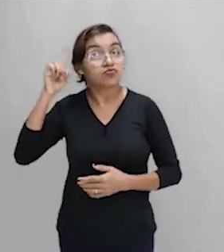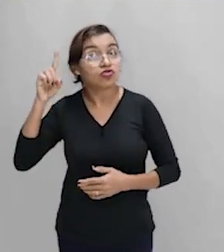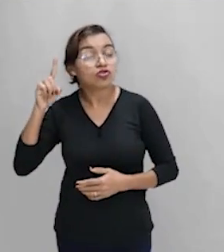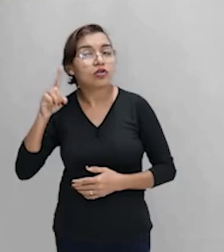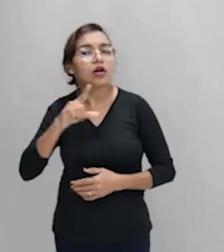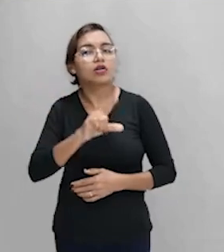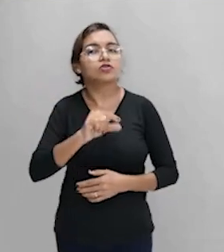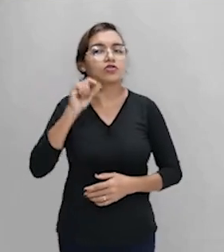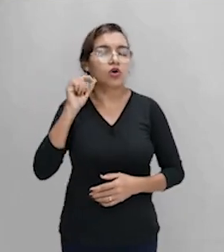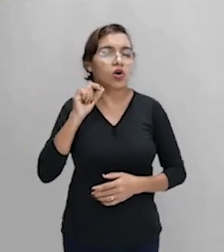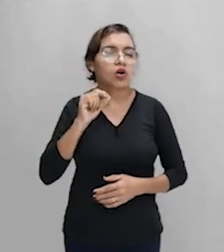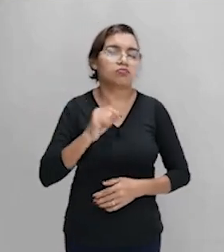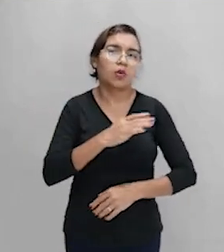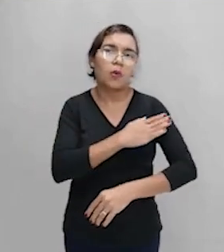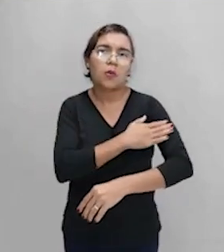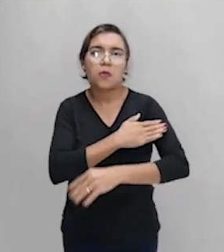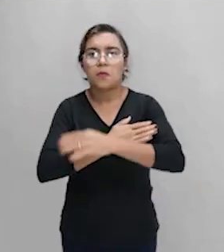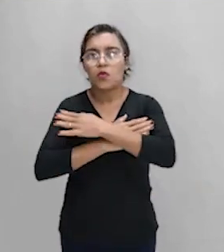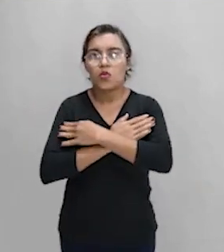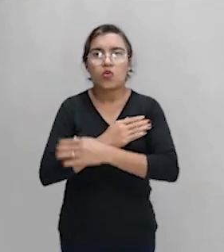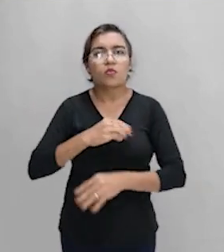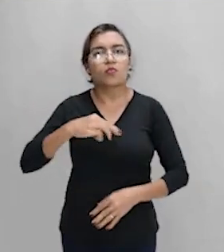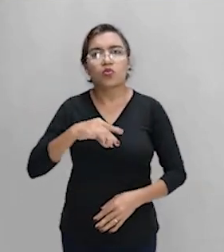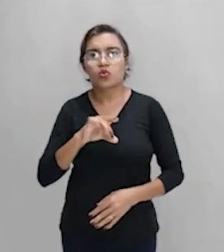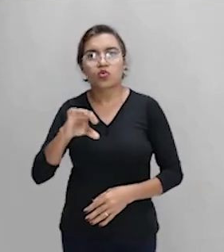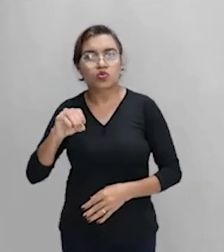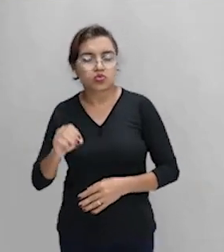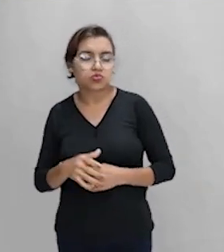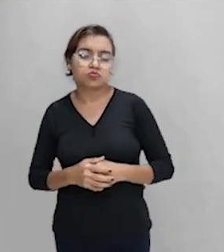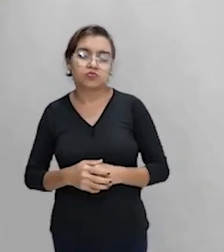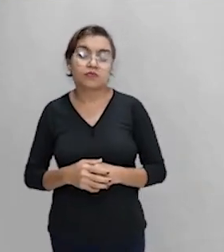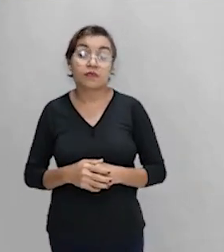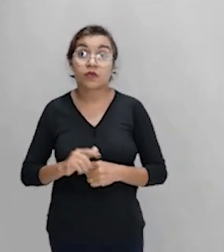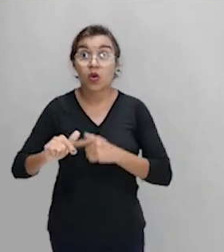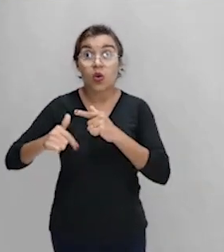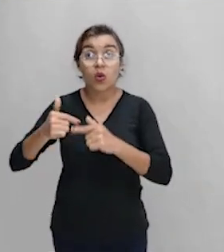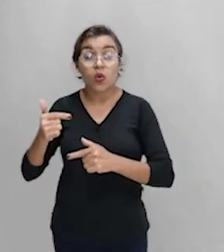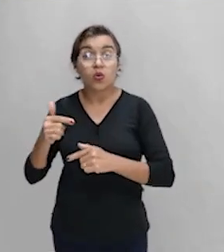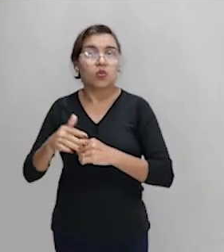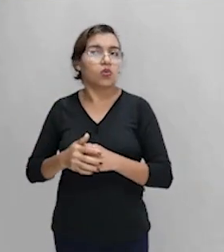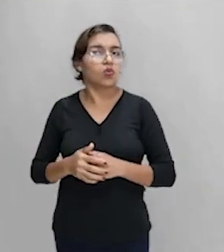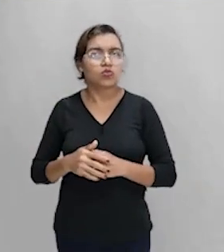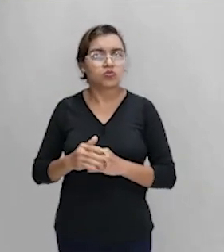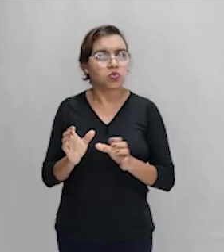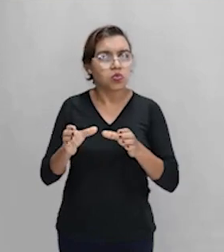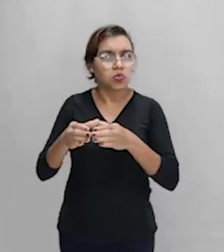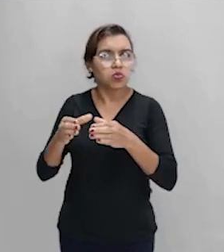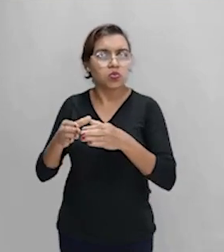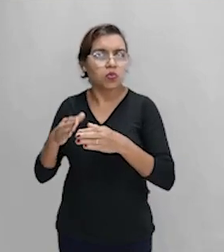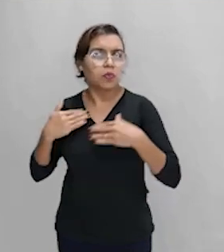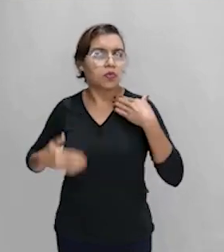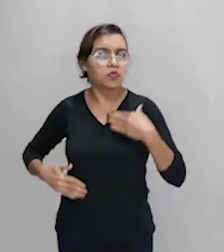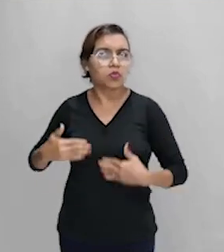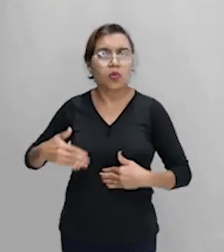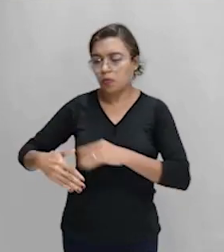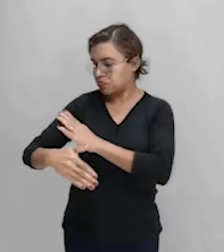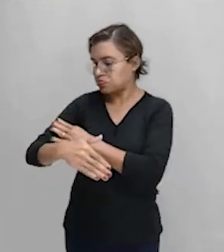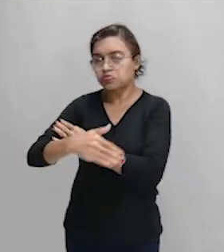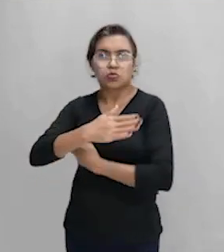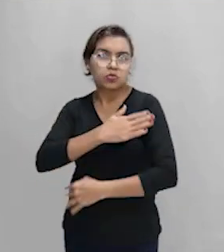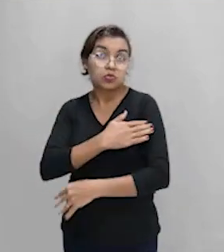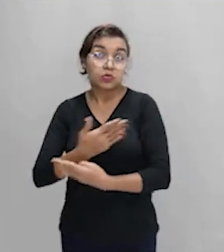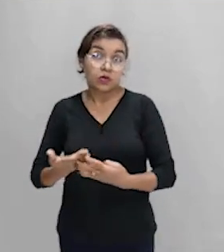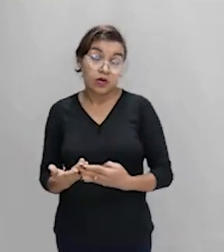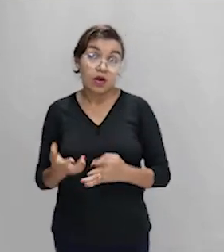treinar determinados grupos musculares. No outro dia tu vai treinar o quê? Outros grupos musculares. Porque aqui você está respeitando o